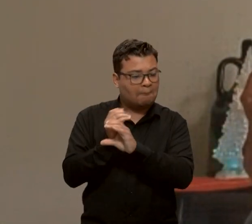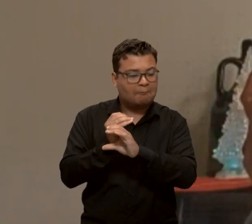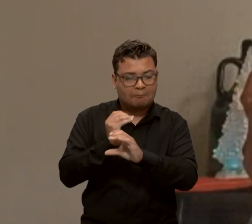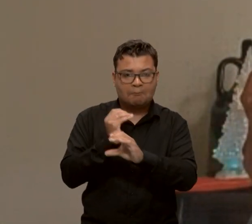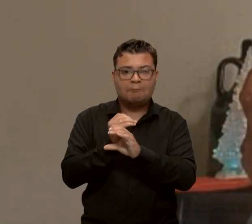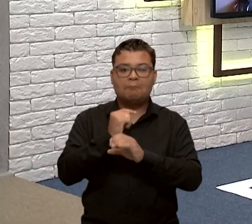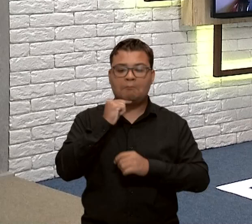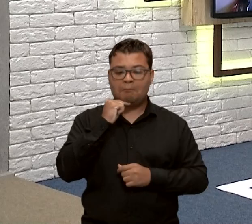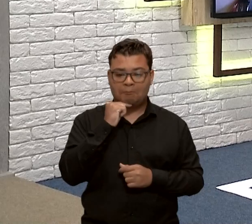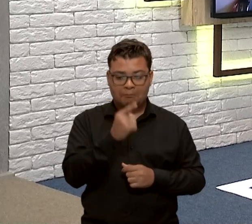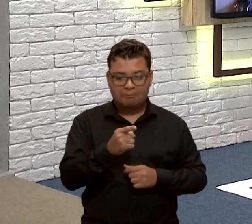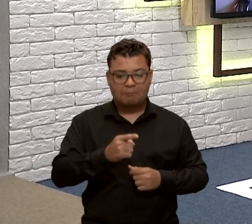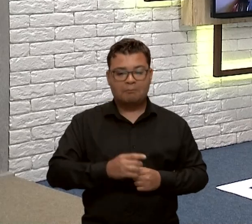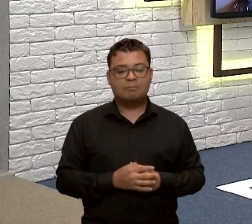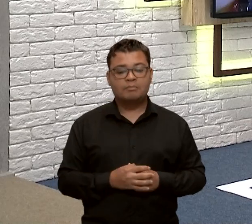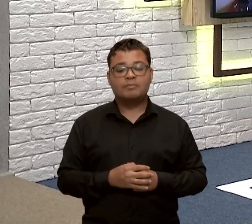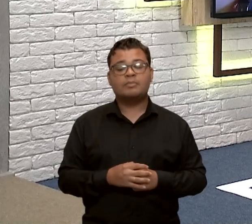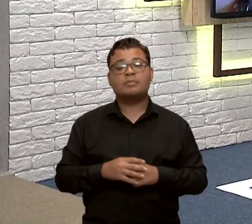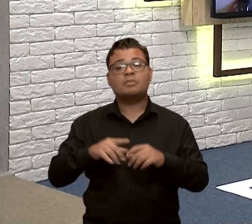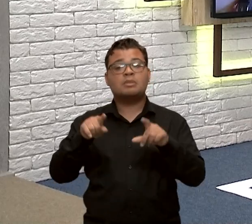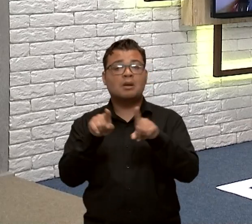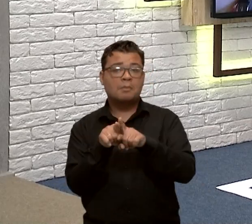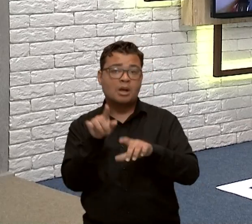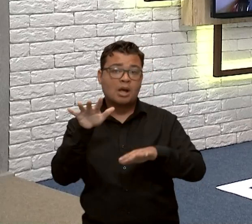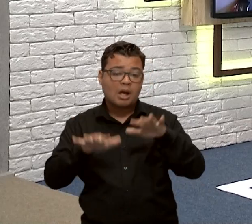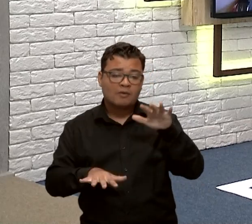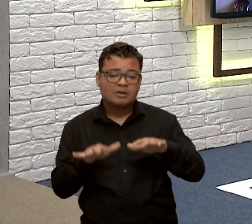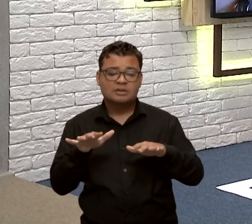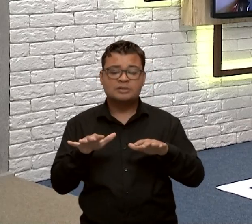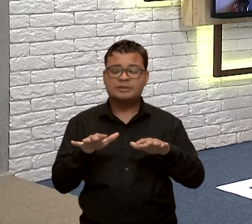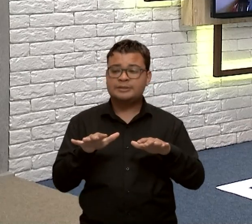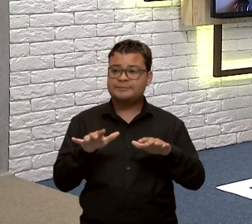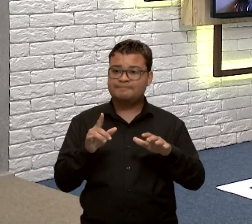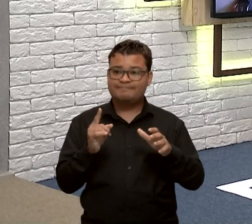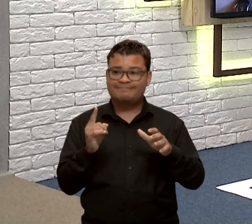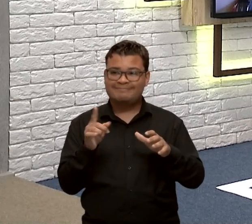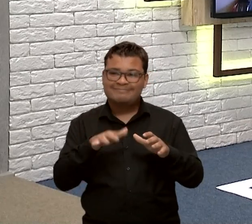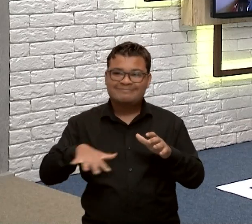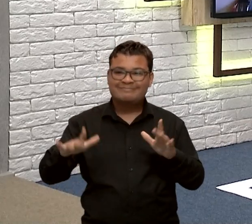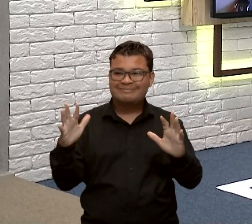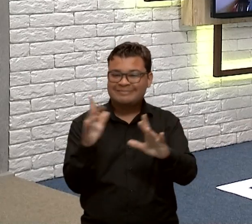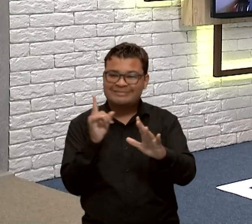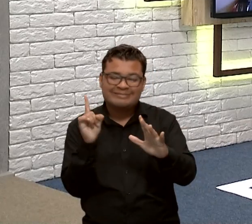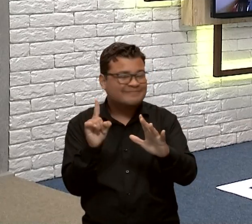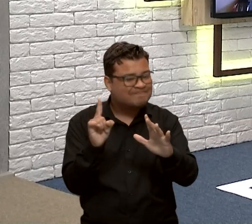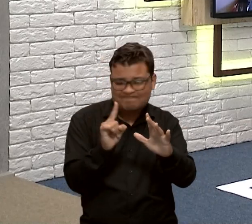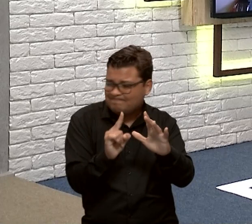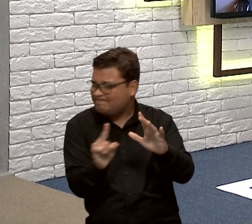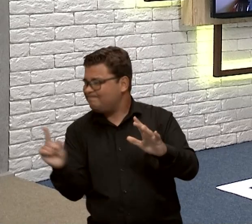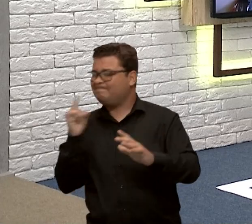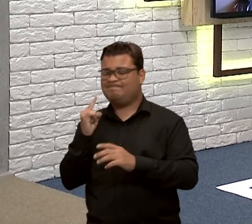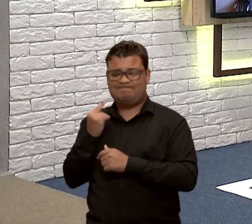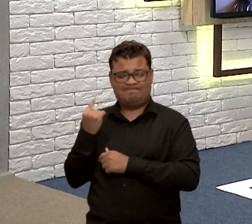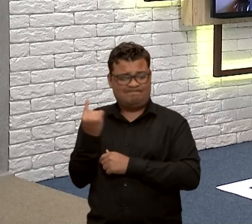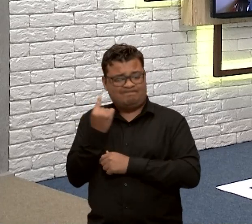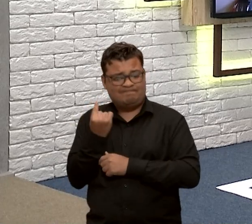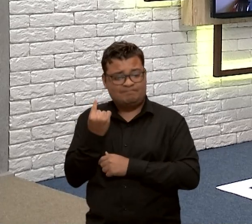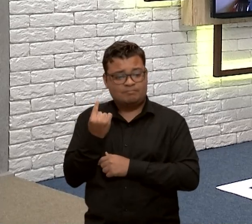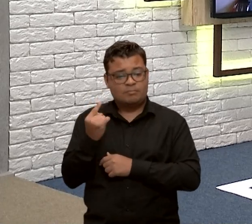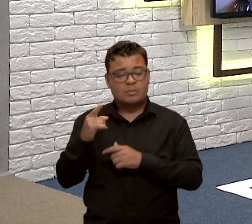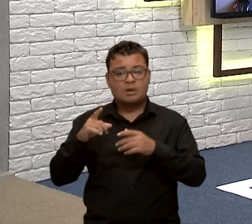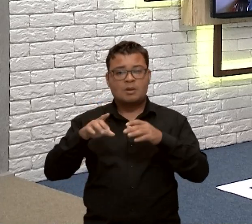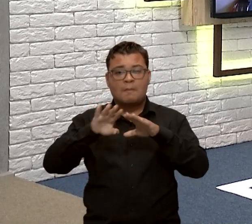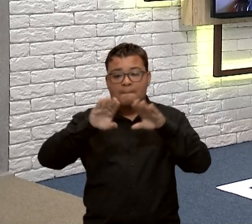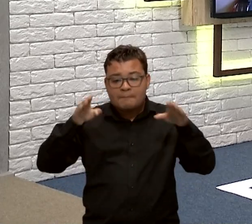Entendeu? Sim, sim. Ele pode, por exemplo, querer ficar em isolamento, isolar no quarto, isolar debaixo da mesa, debaixo